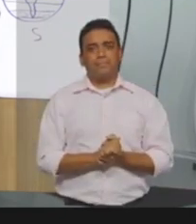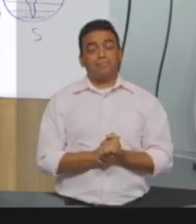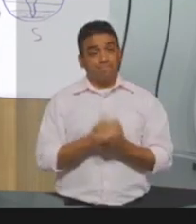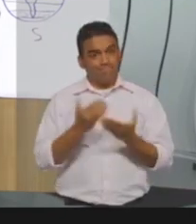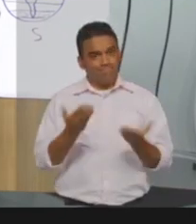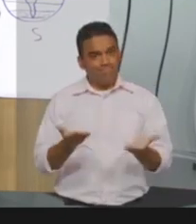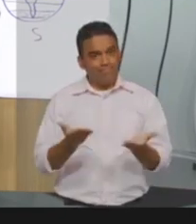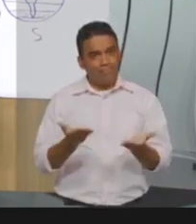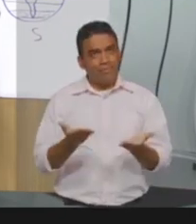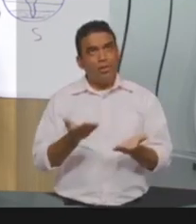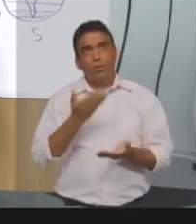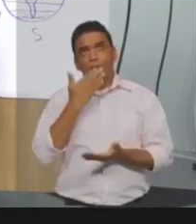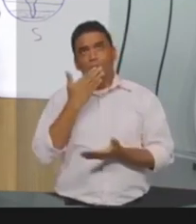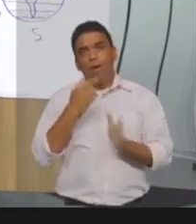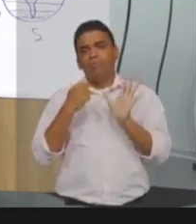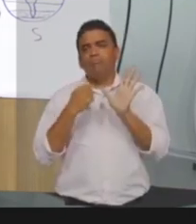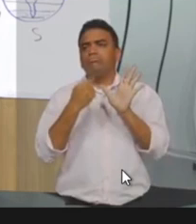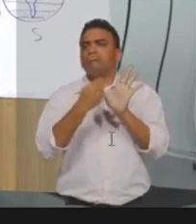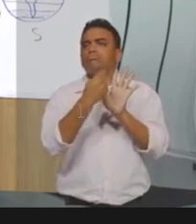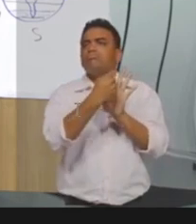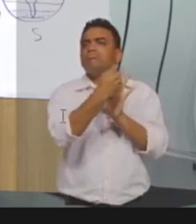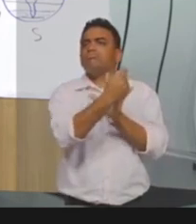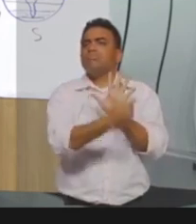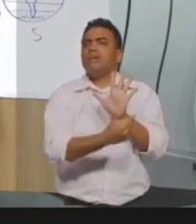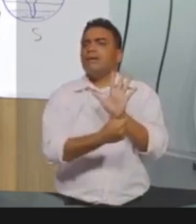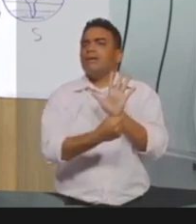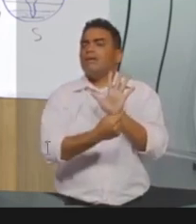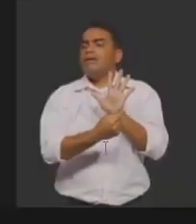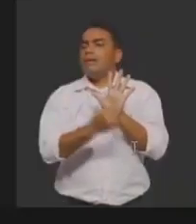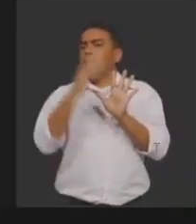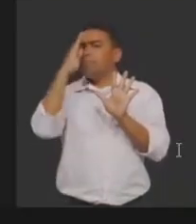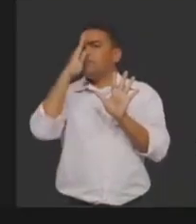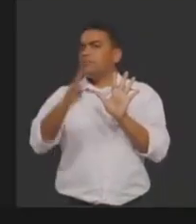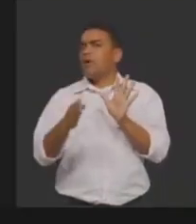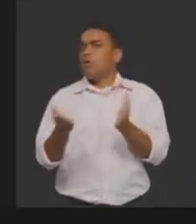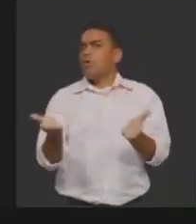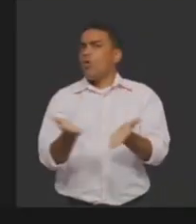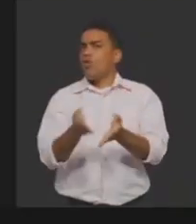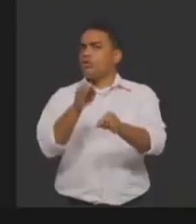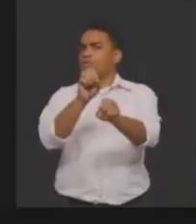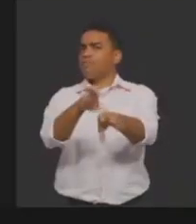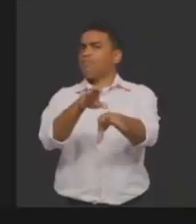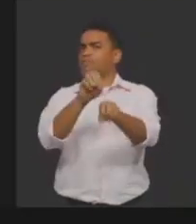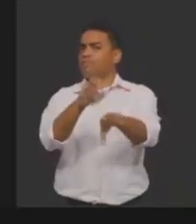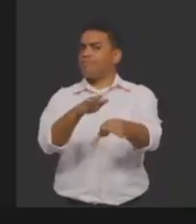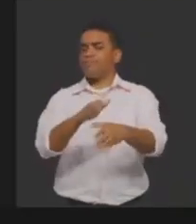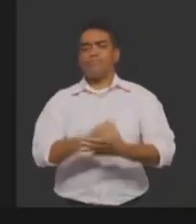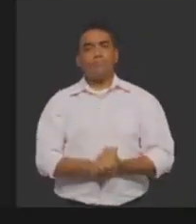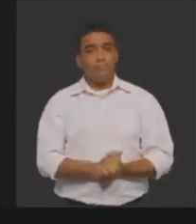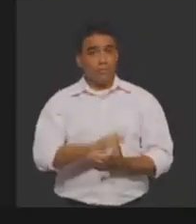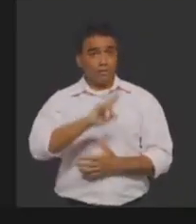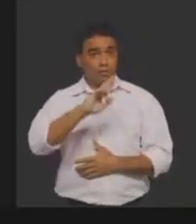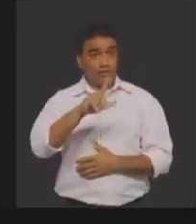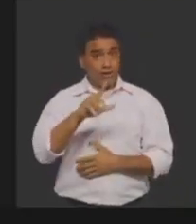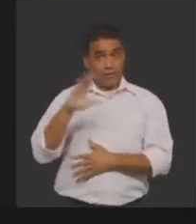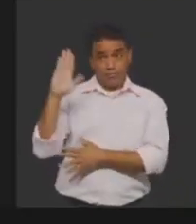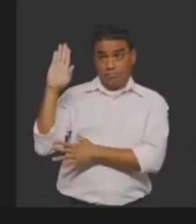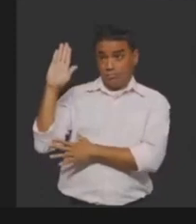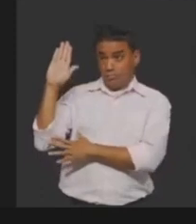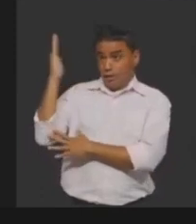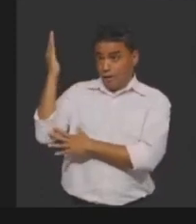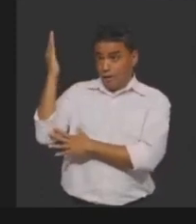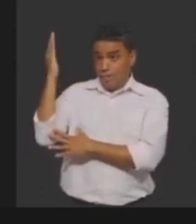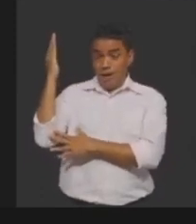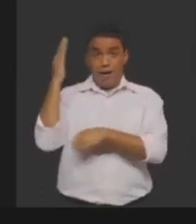Bom, quais foram os pontos principais desta aula? Nós falamos então a diferença de clima e tempo e falamos